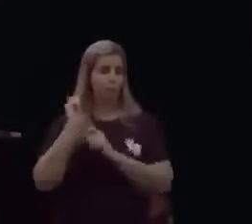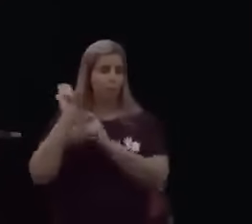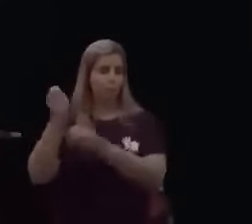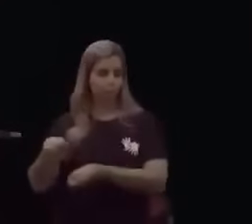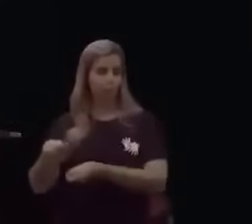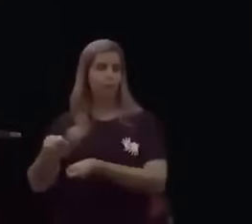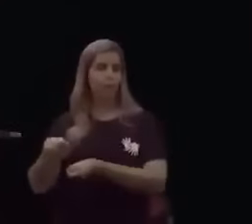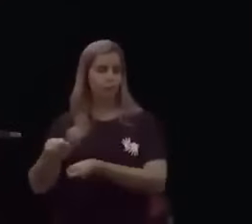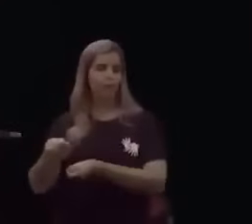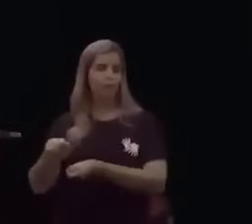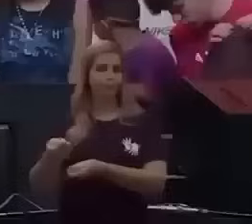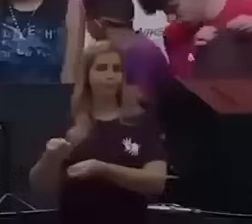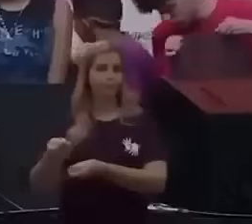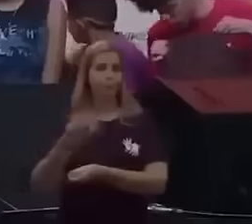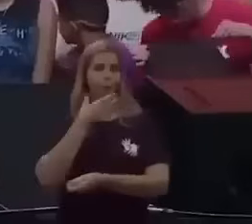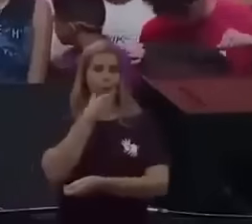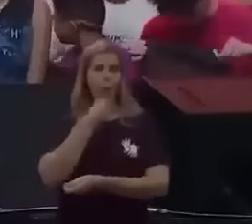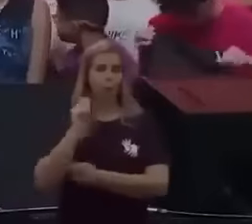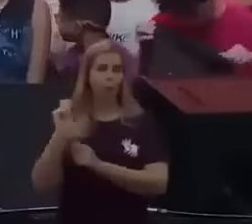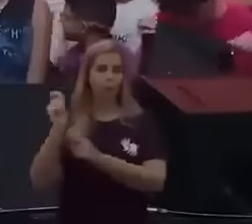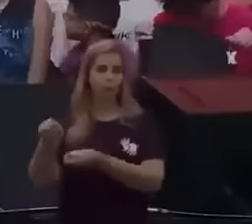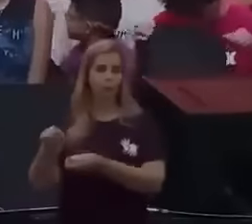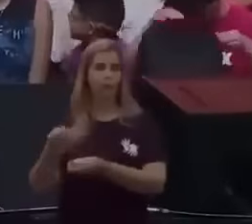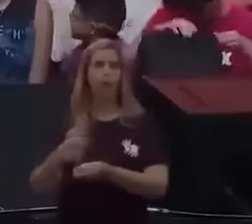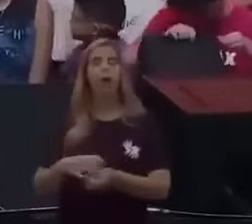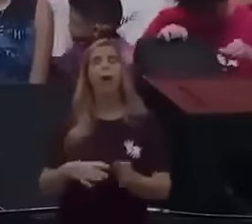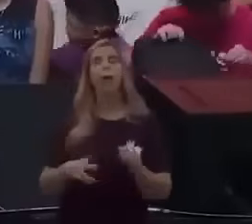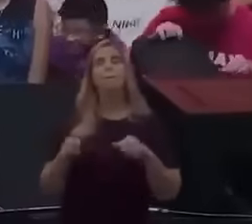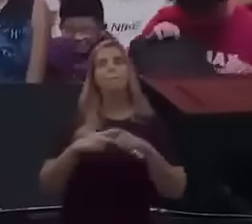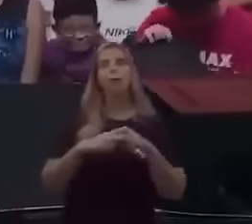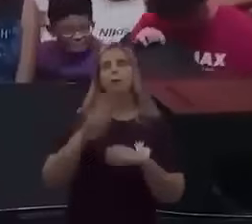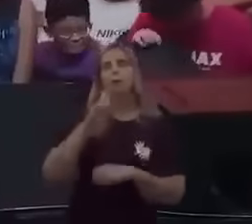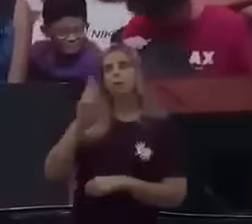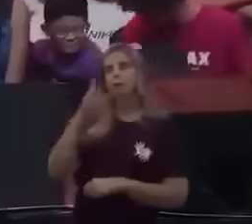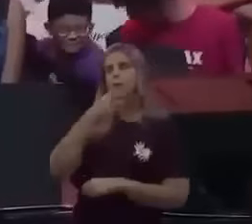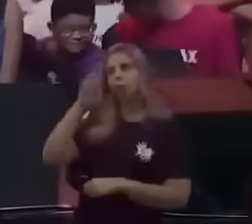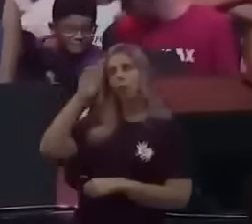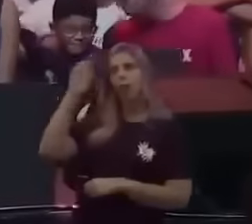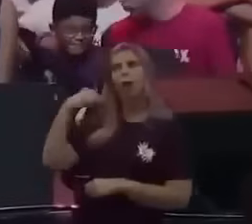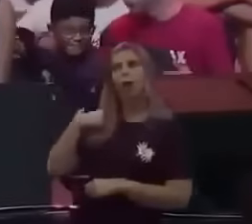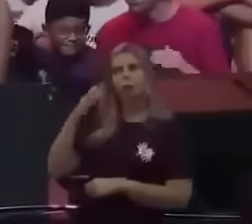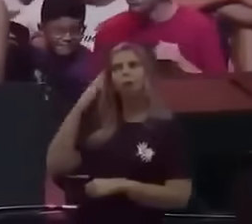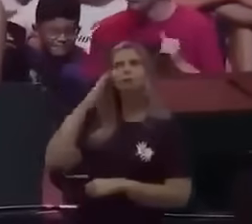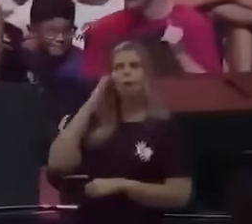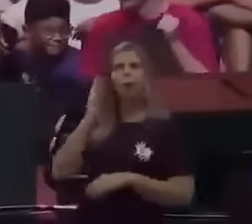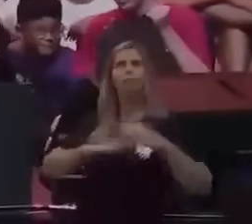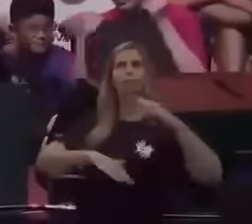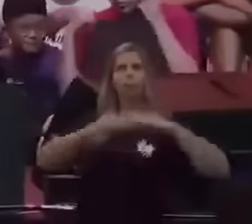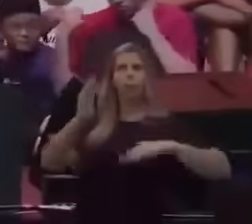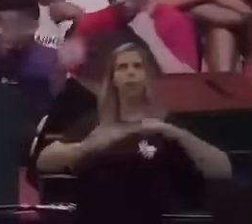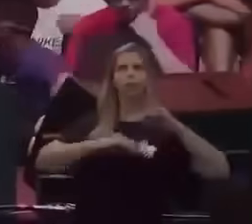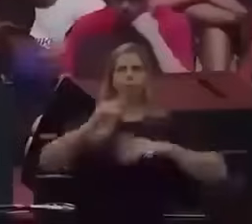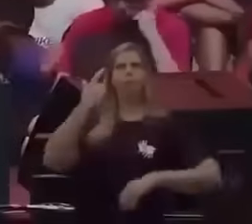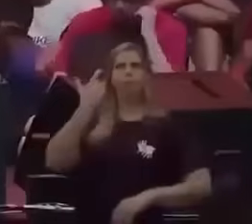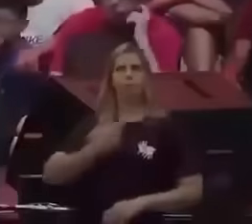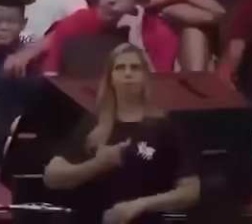assim: Senhor, desse negócio aqui entendo eu, aqui eu sou o cara, eu sou